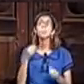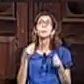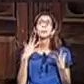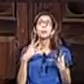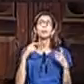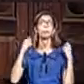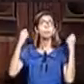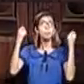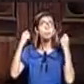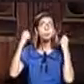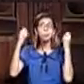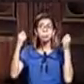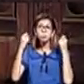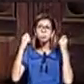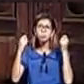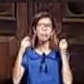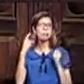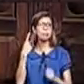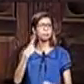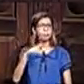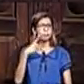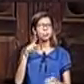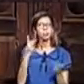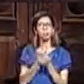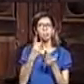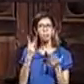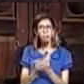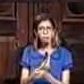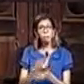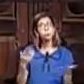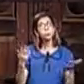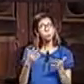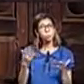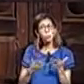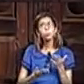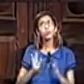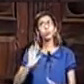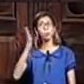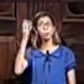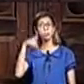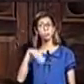protestar contra essa insanidade que está acontecendo com esse